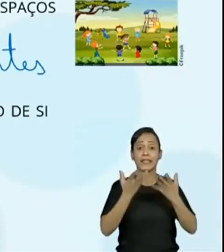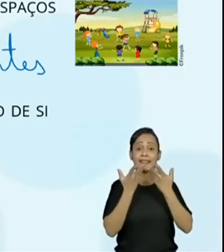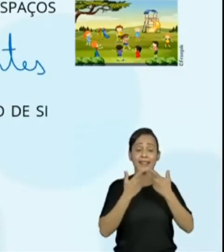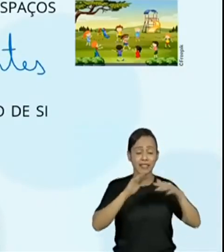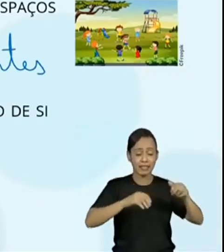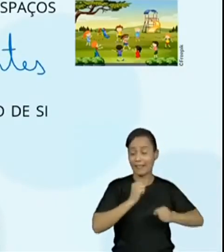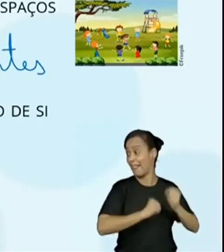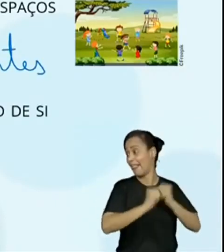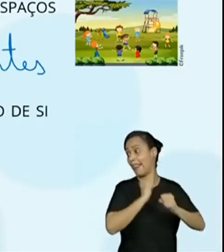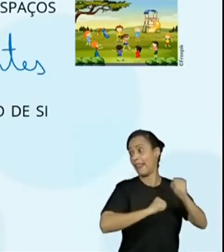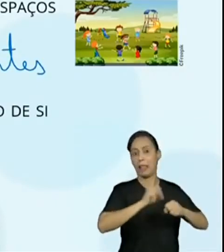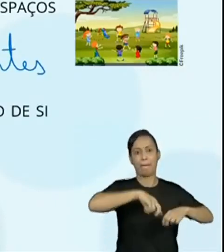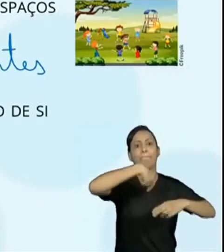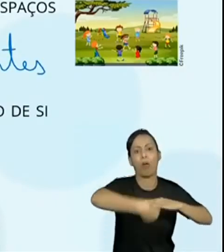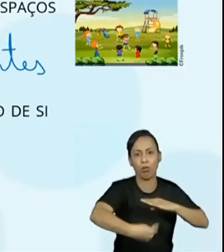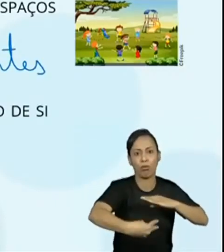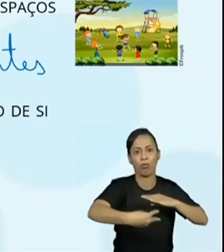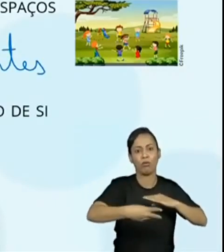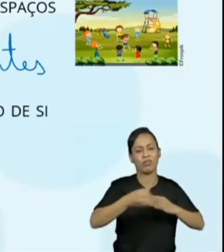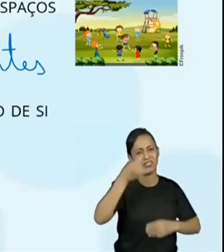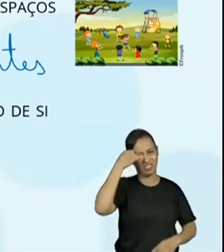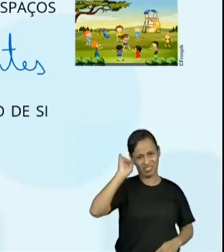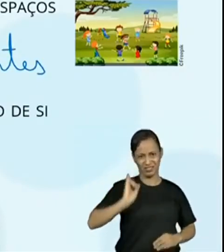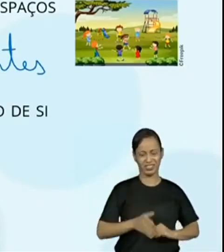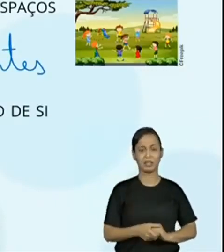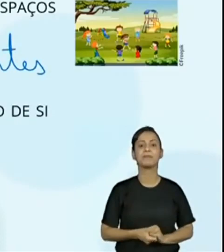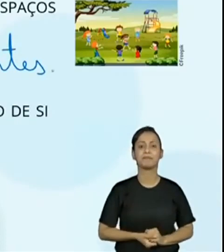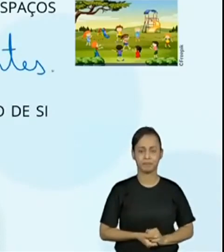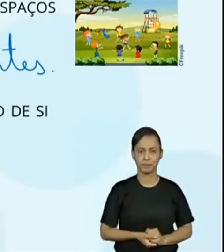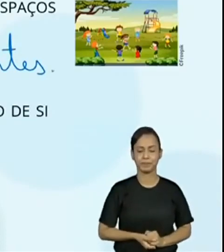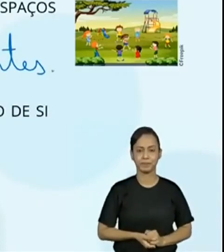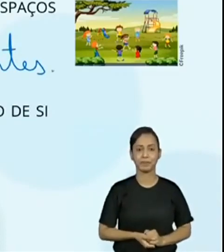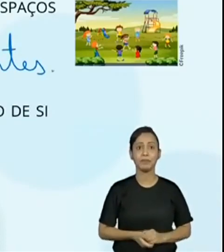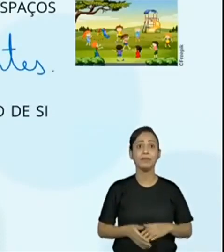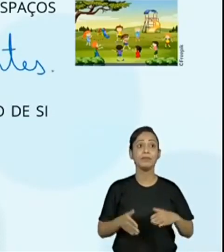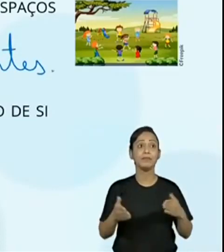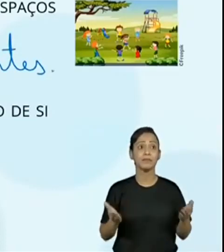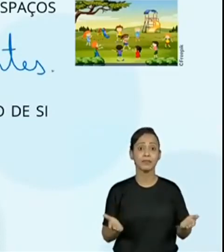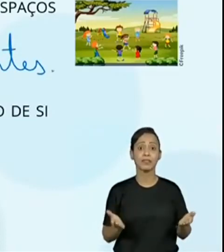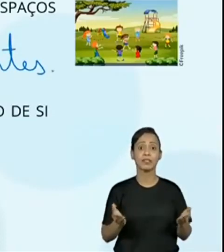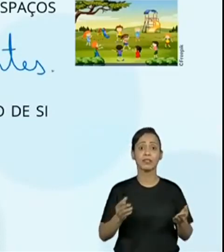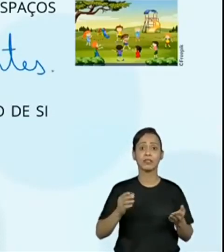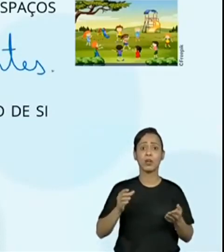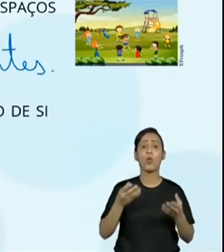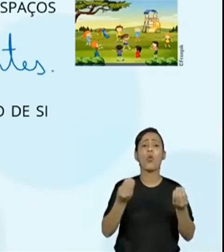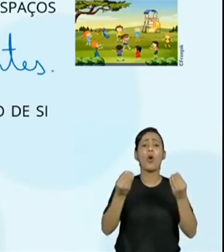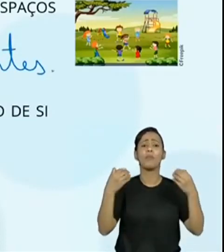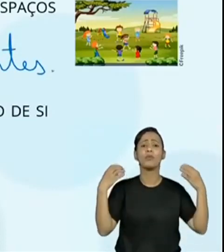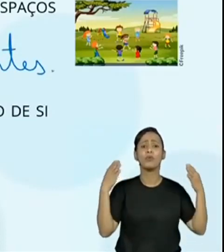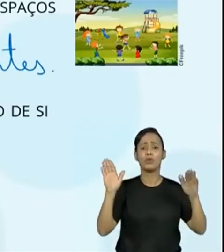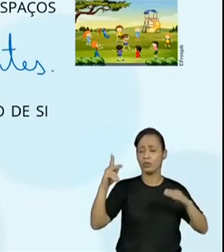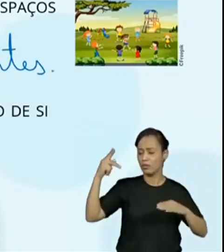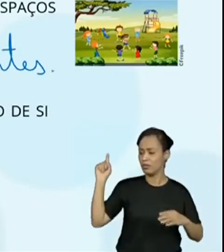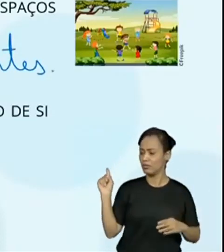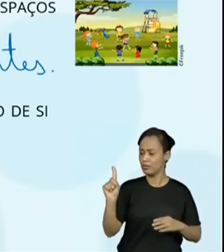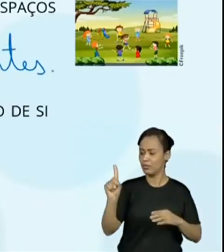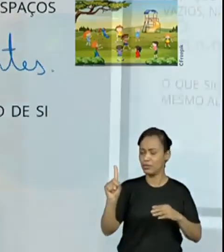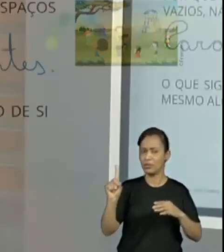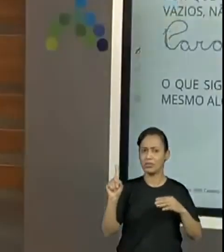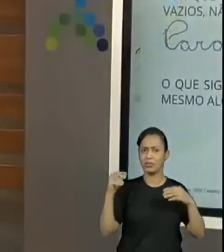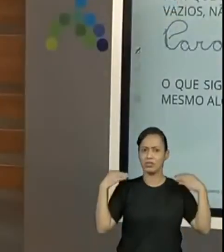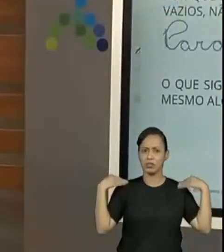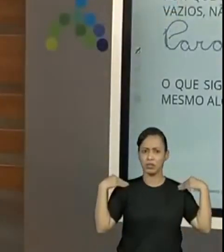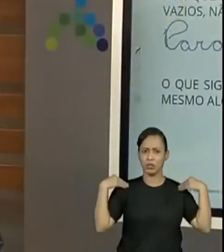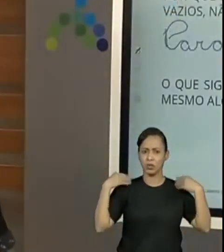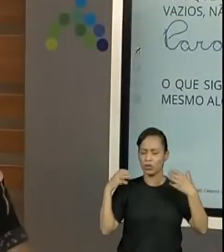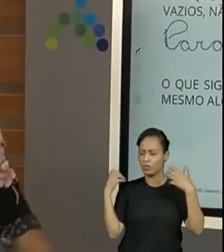Então, é importante para evitar acidentes. O que significa girar o corpo em torno de si mesmo?